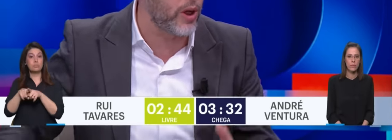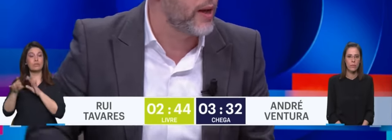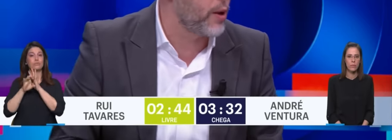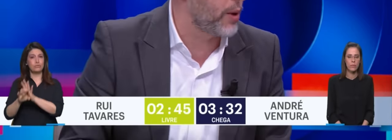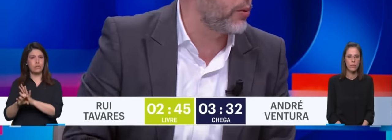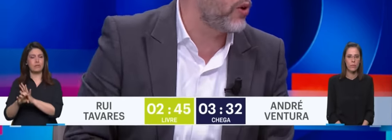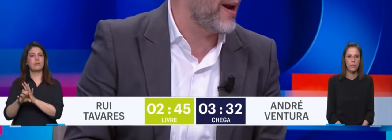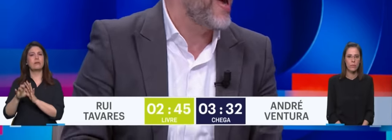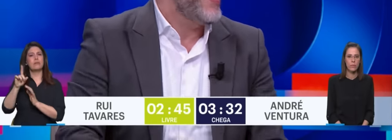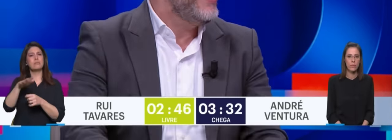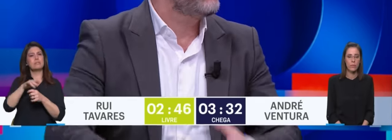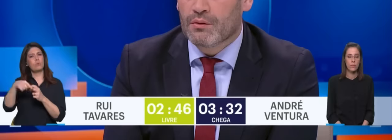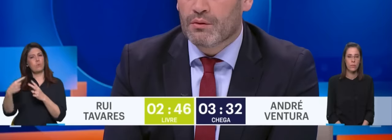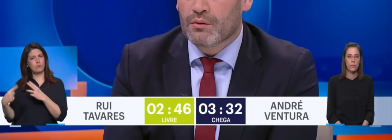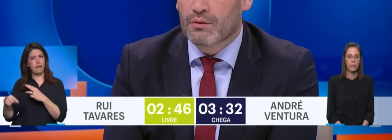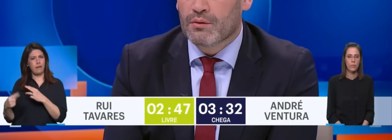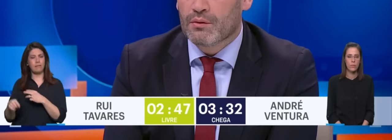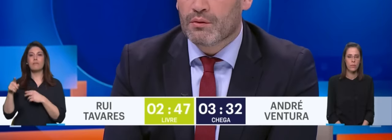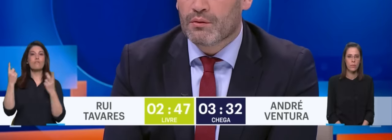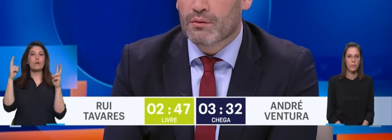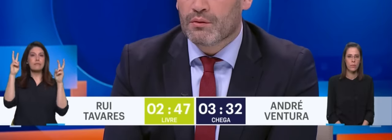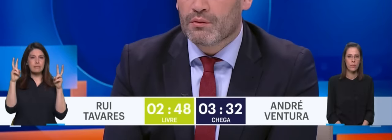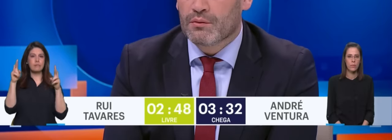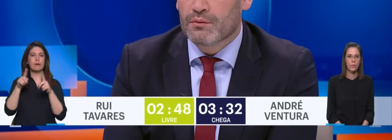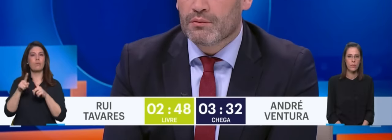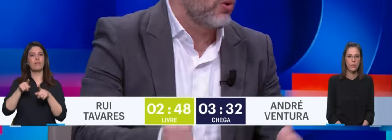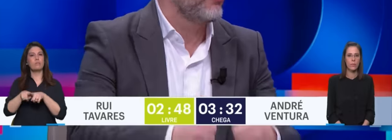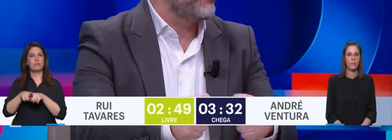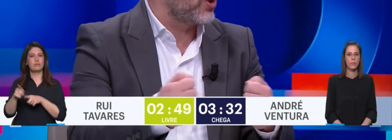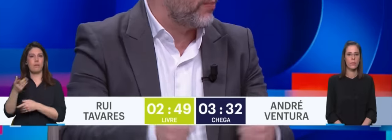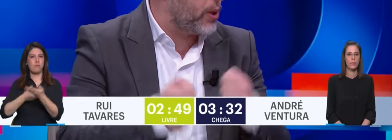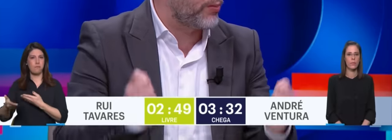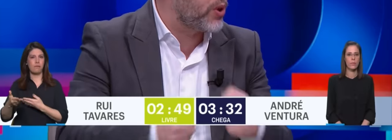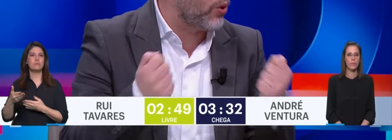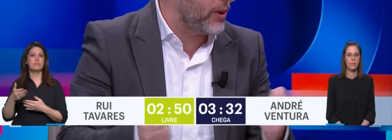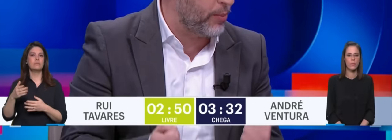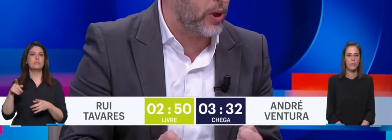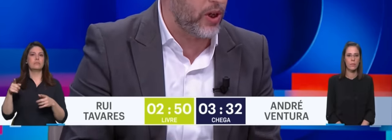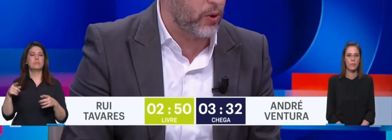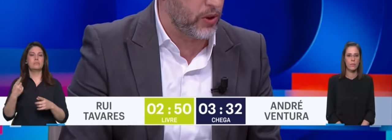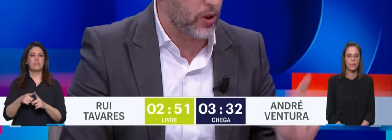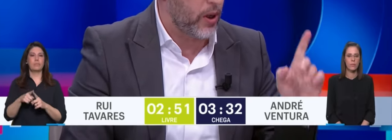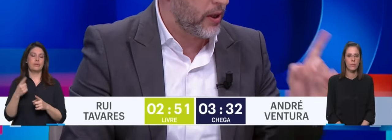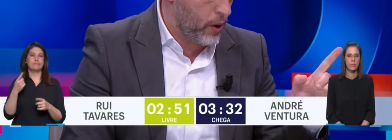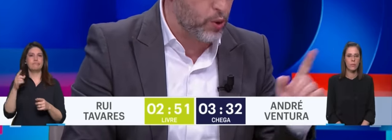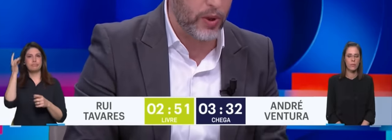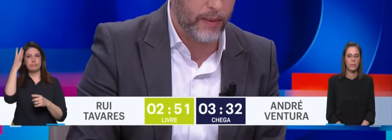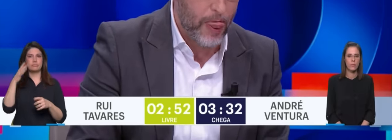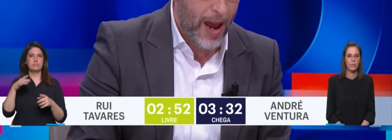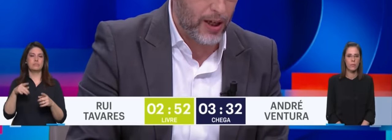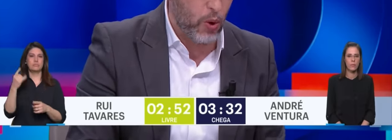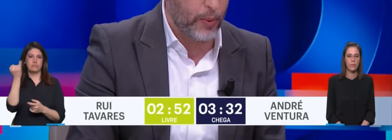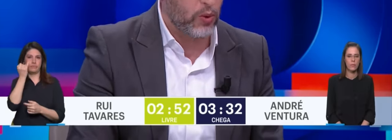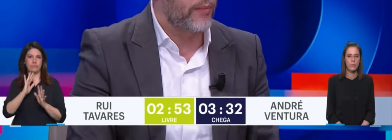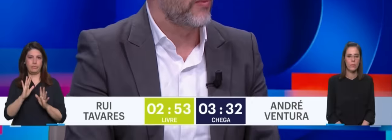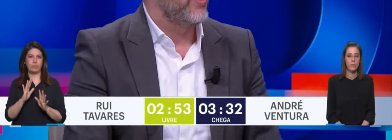situações também que podemos falar introduziu este tema como arma de arremesso político de uma suposta P pseudo hipocrisia que não existe quero responder